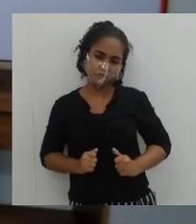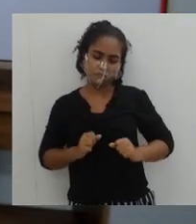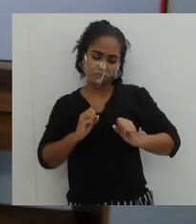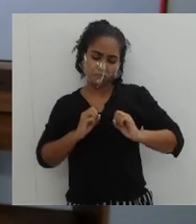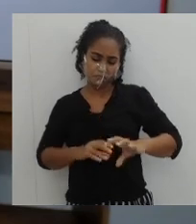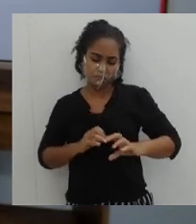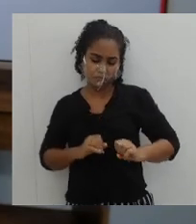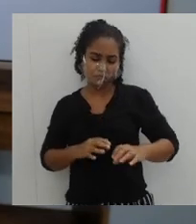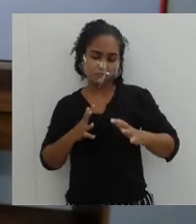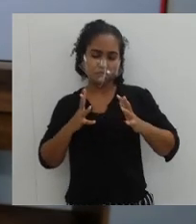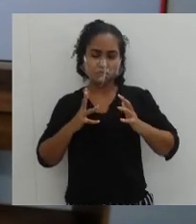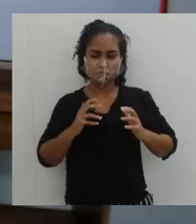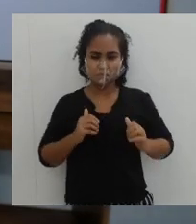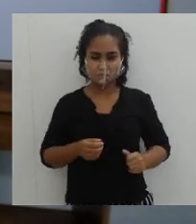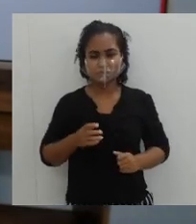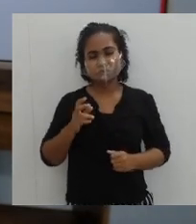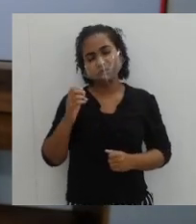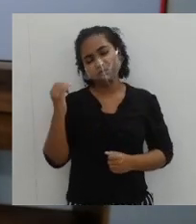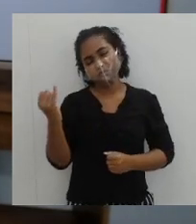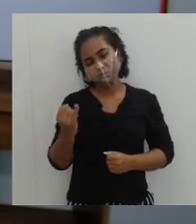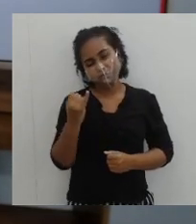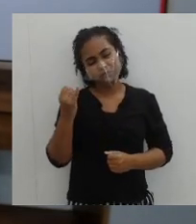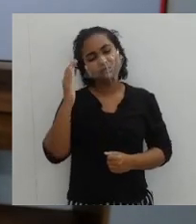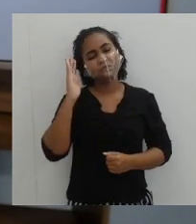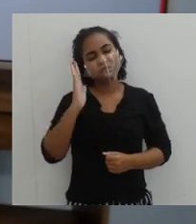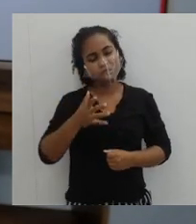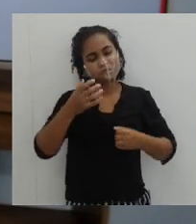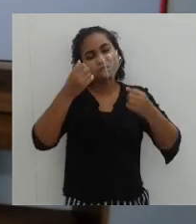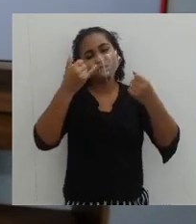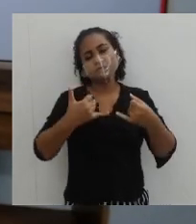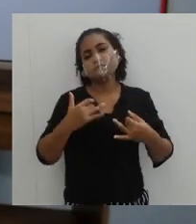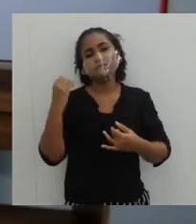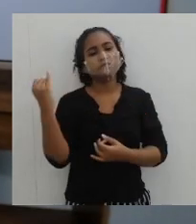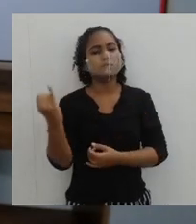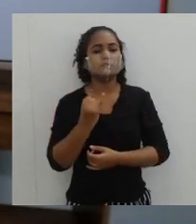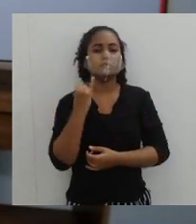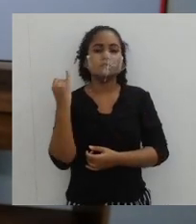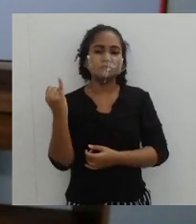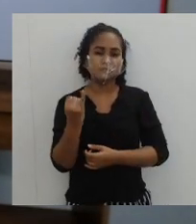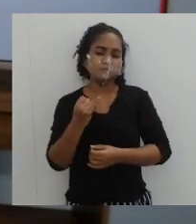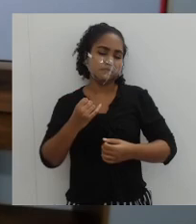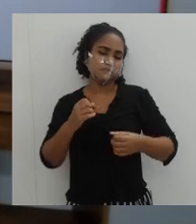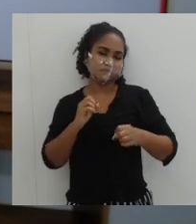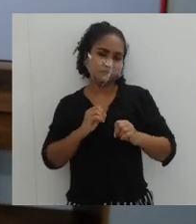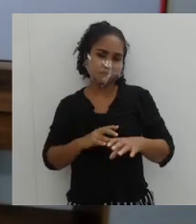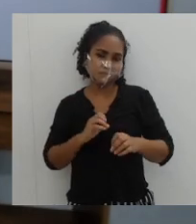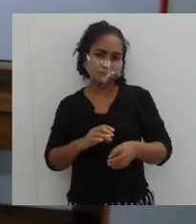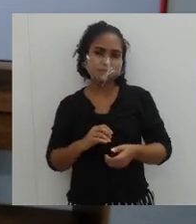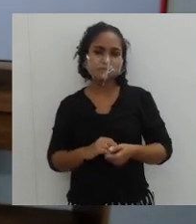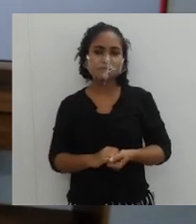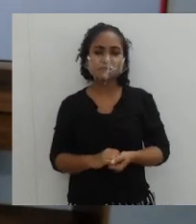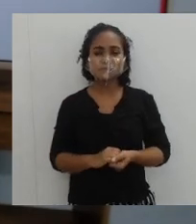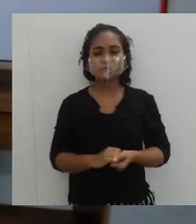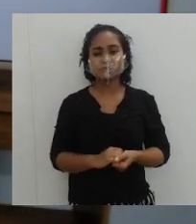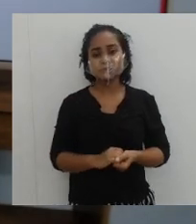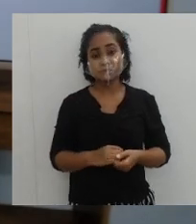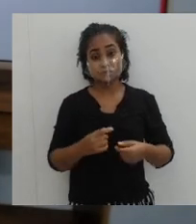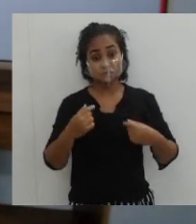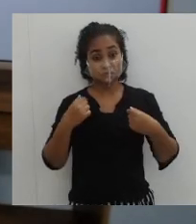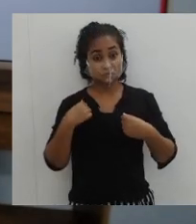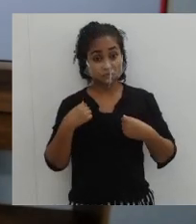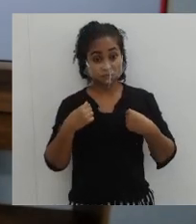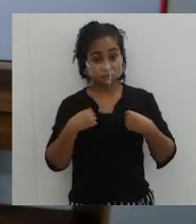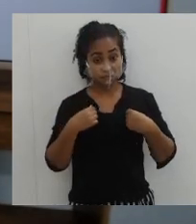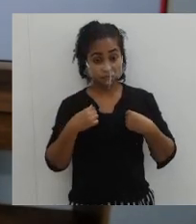educação sanitária, que é sempre importante, que eu já falei para vocês. É importante a gente ter educação sanitária. A educação sanitária nossa,